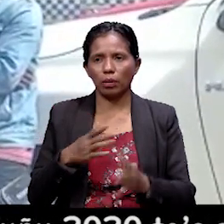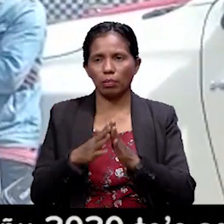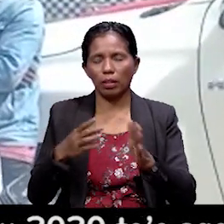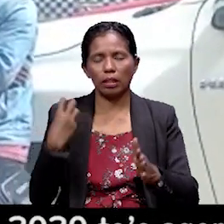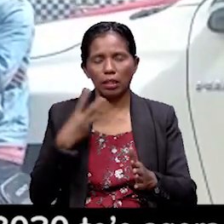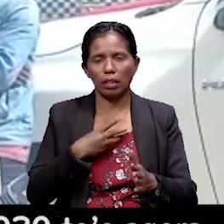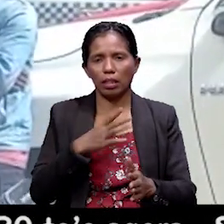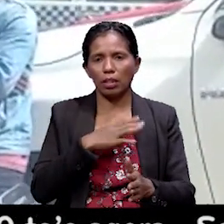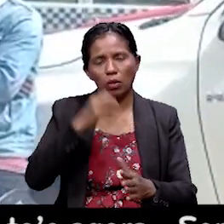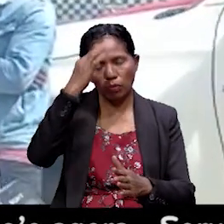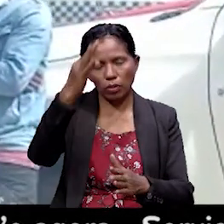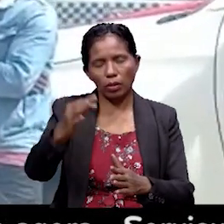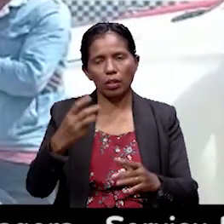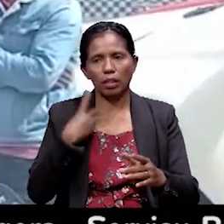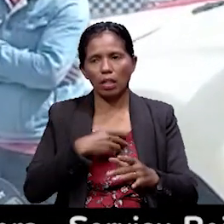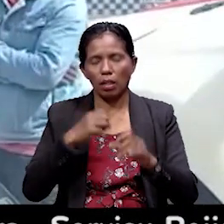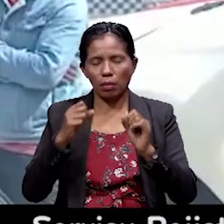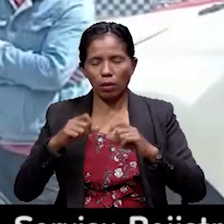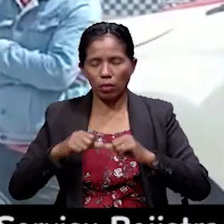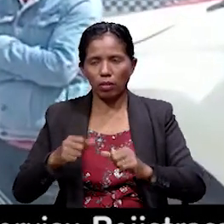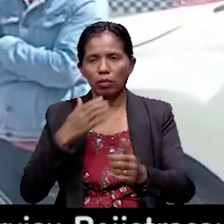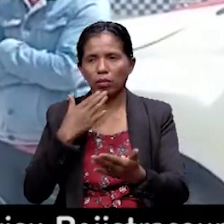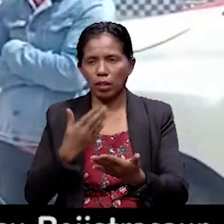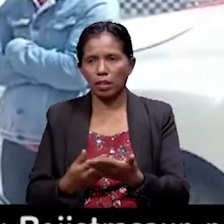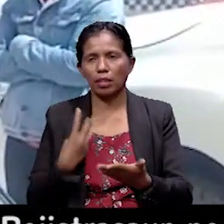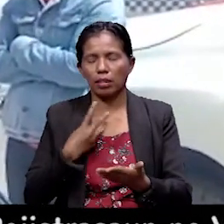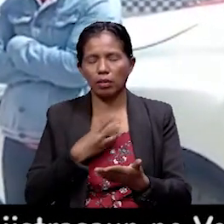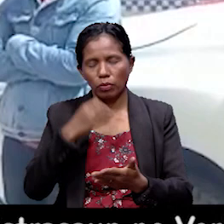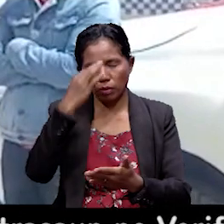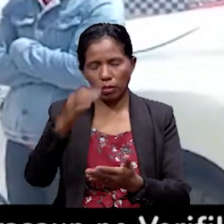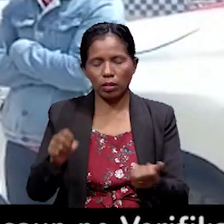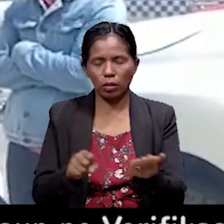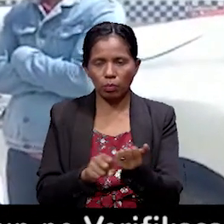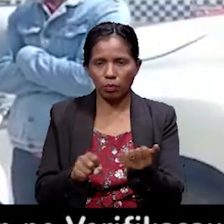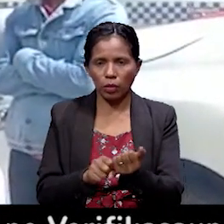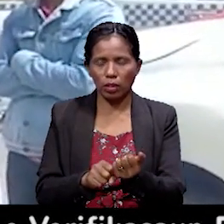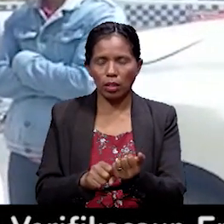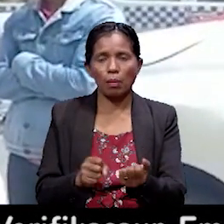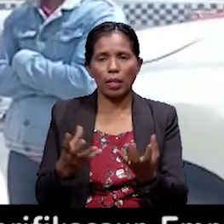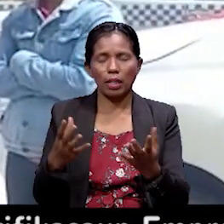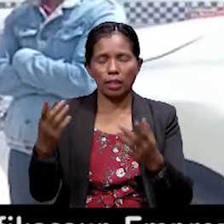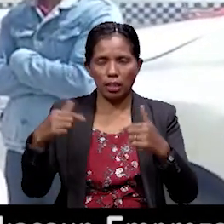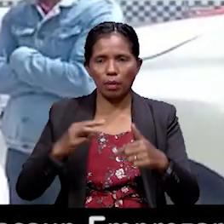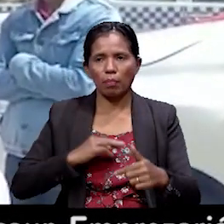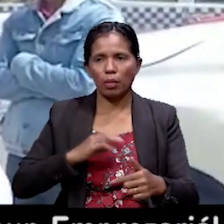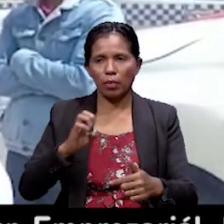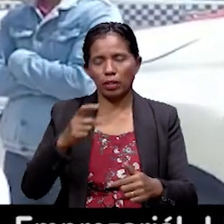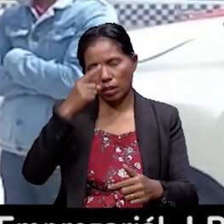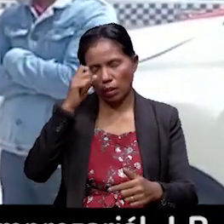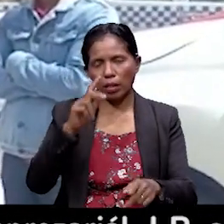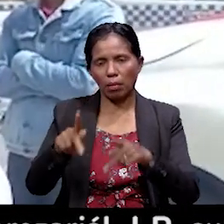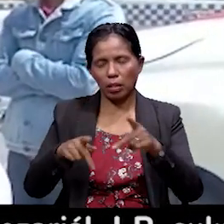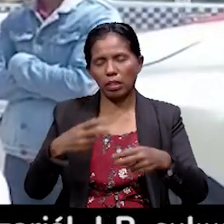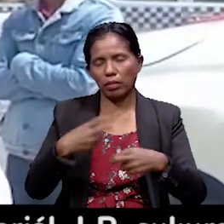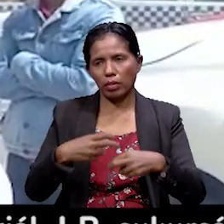futuro, operasaunya berlaut di ekuitar, kita espera kata si apoi barak yang mau bisa tambah vite mesin susah tetes.